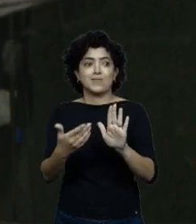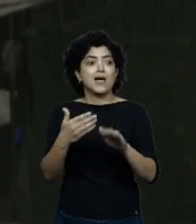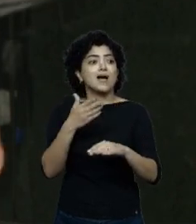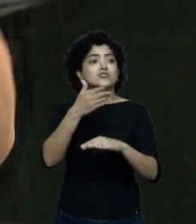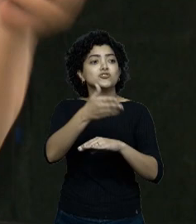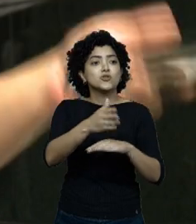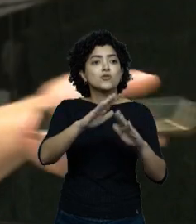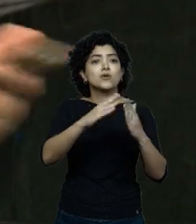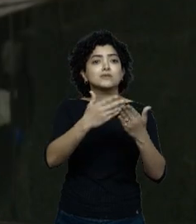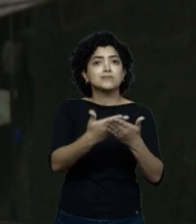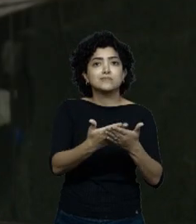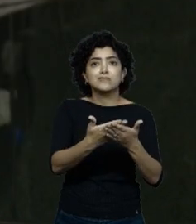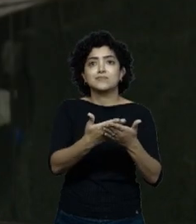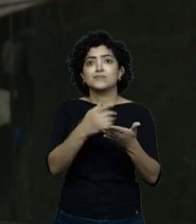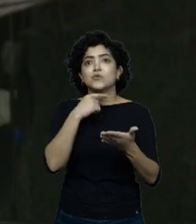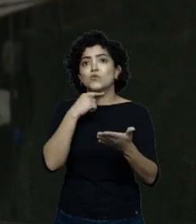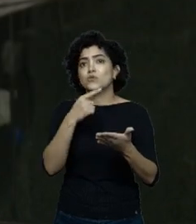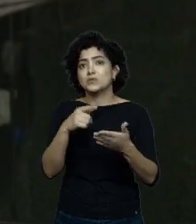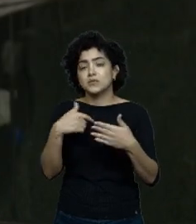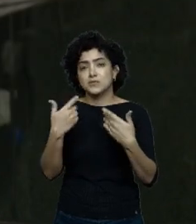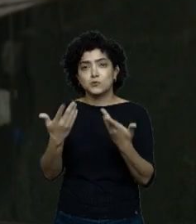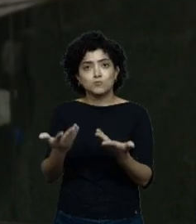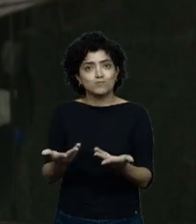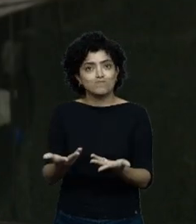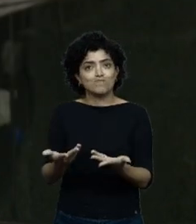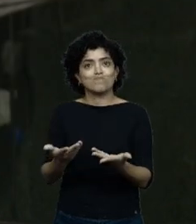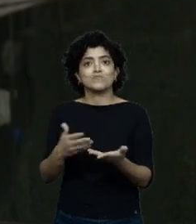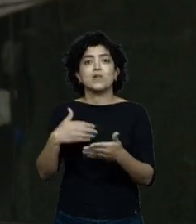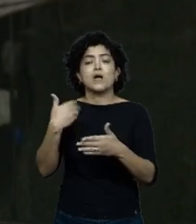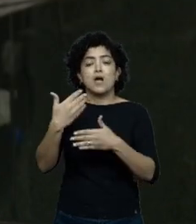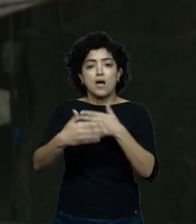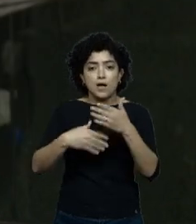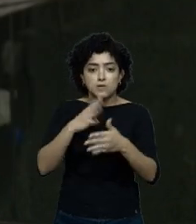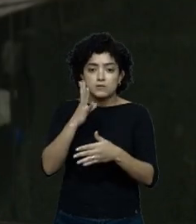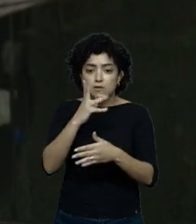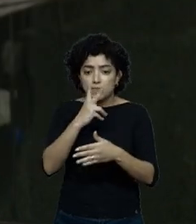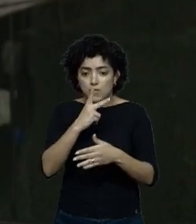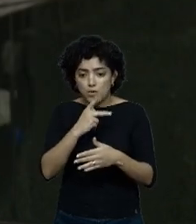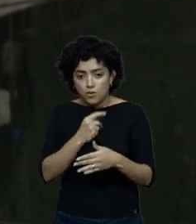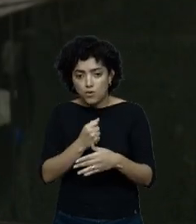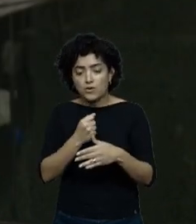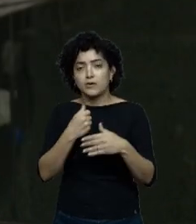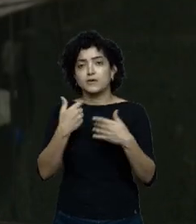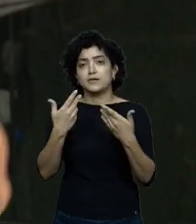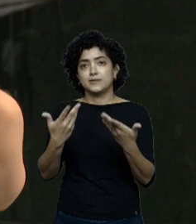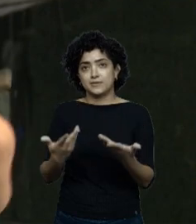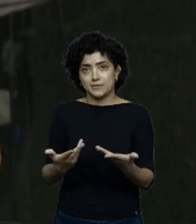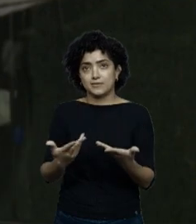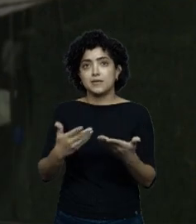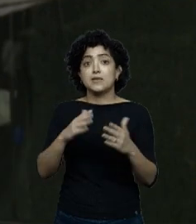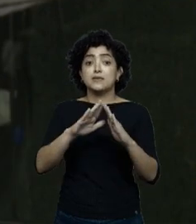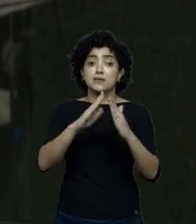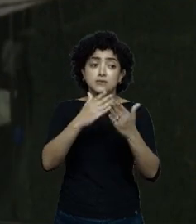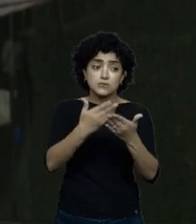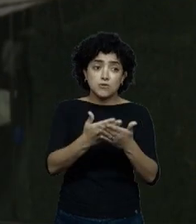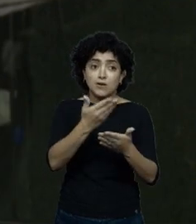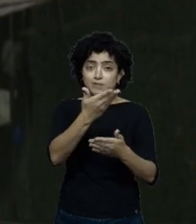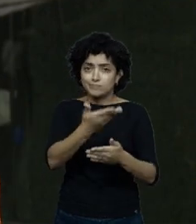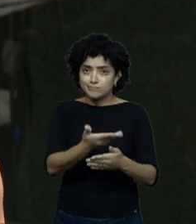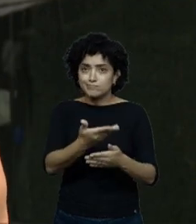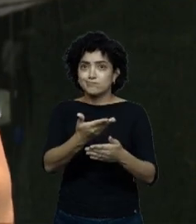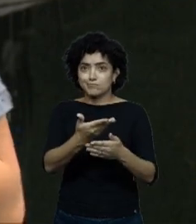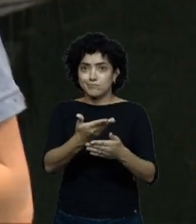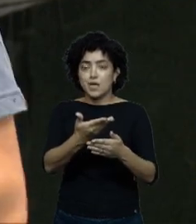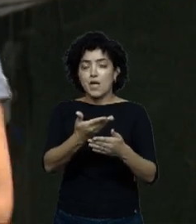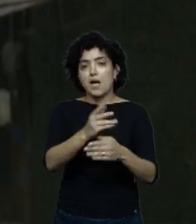escola teve que devolver e isso acarreta numa demora numa volta da vaga para escola e a escola continua ainda é de